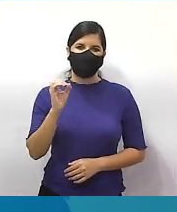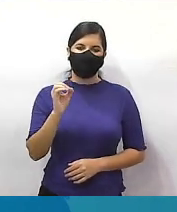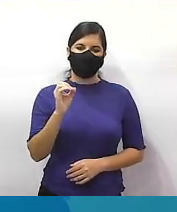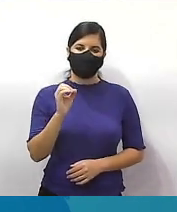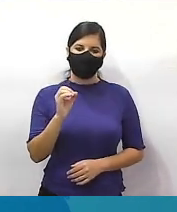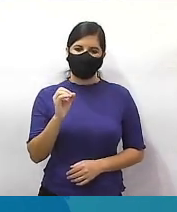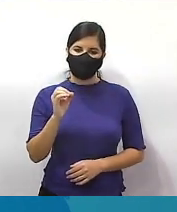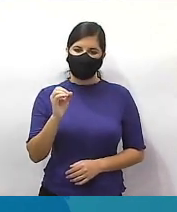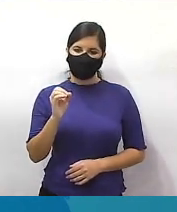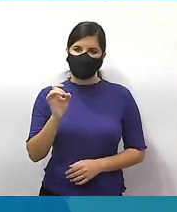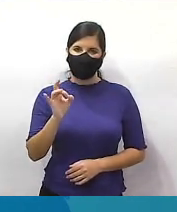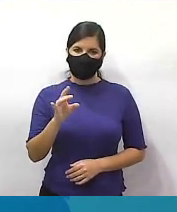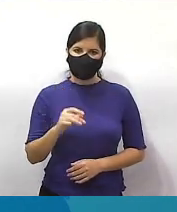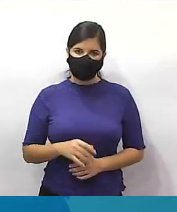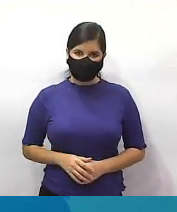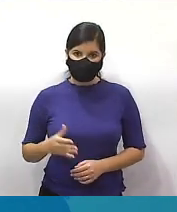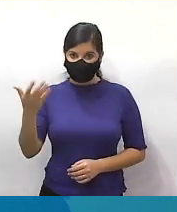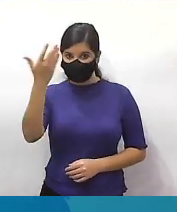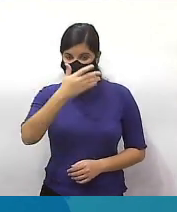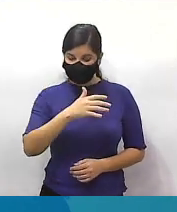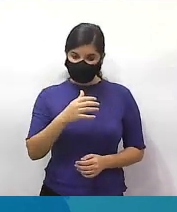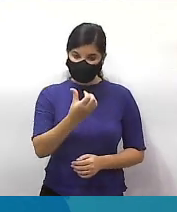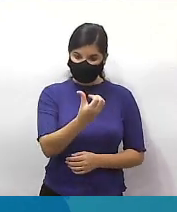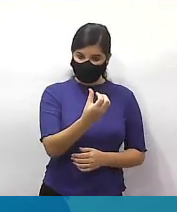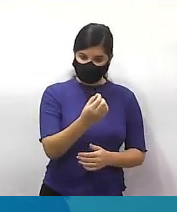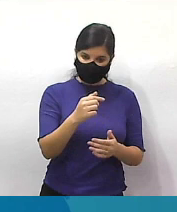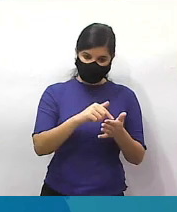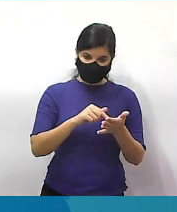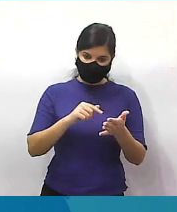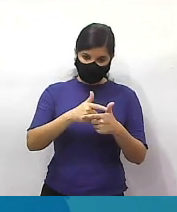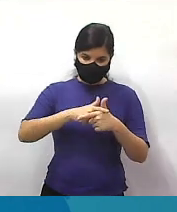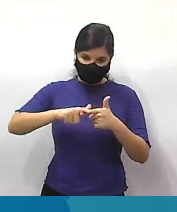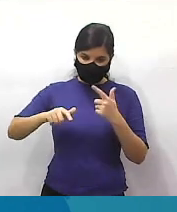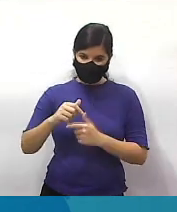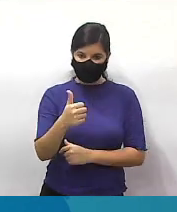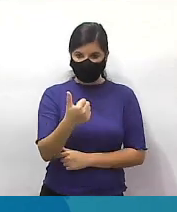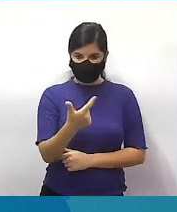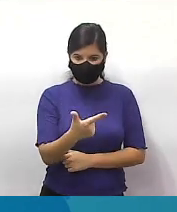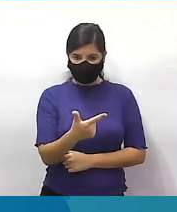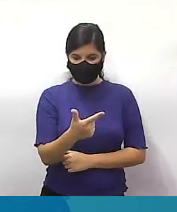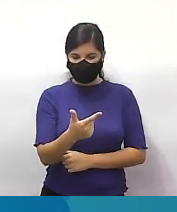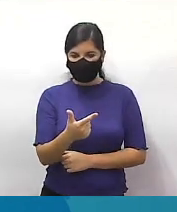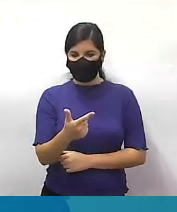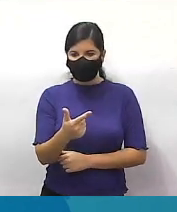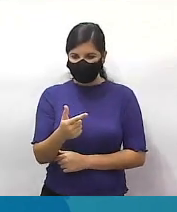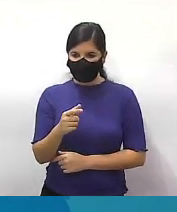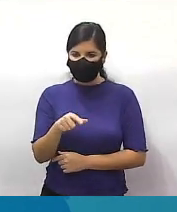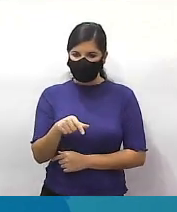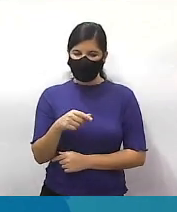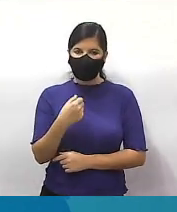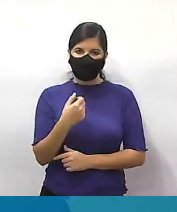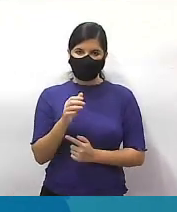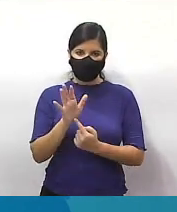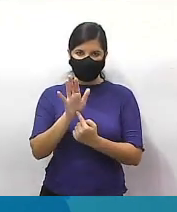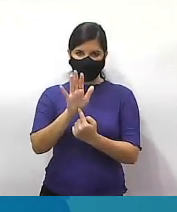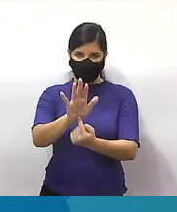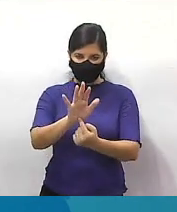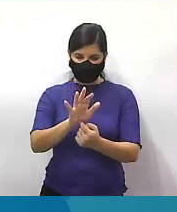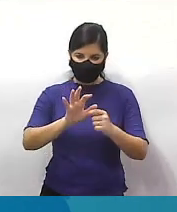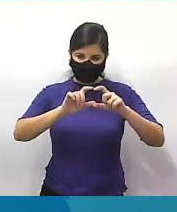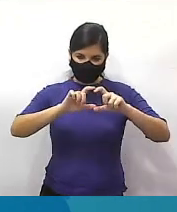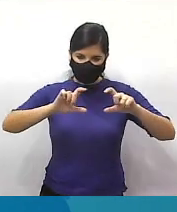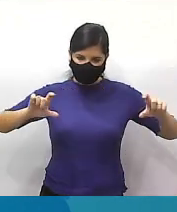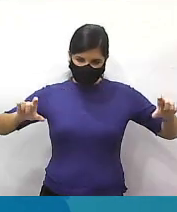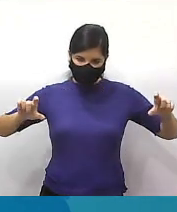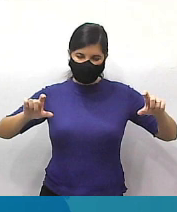bom? Só na exata. Ao dividir 60 por 5, eu tenho 12. E essa é uma divisão exata, porque o resto é 0. E aí, apresento para vocês